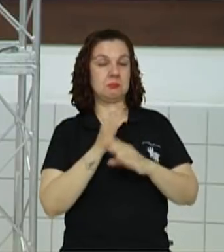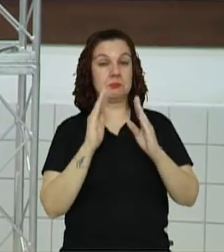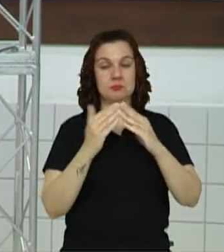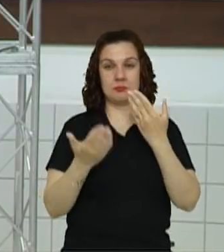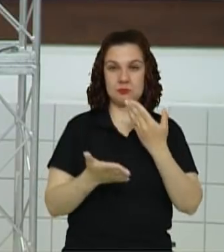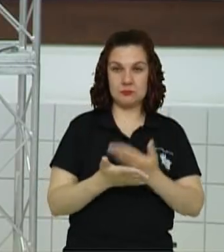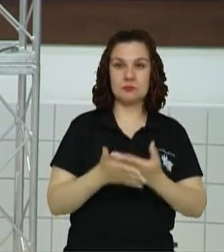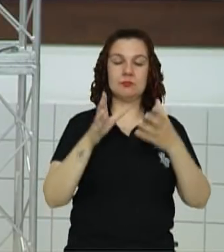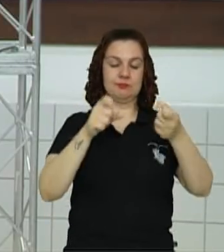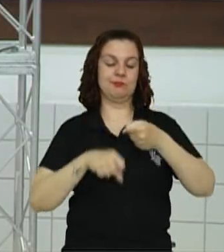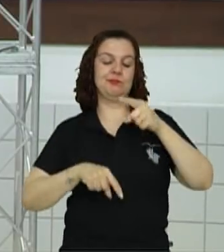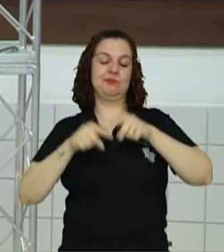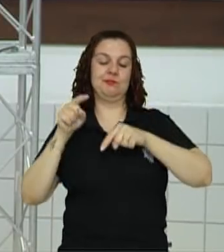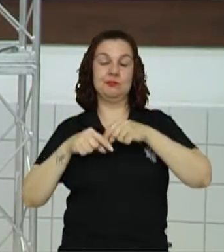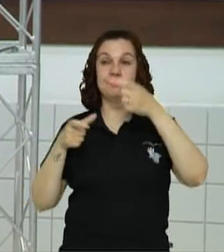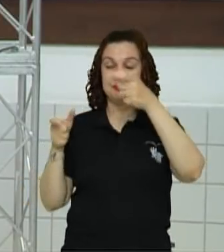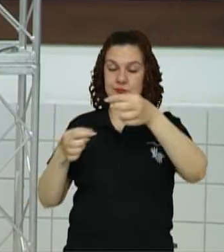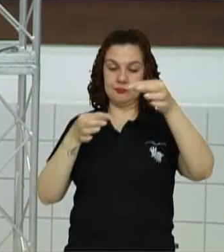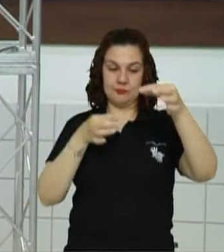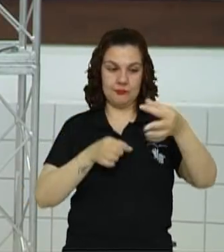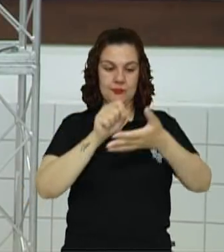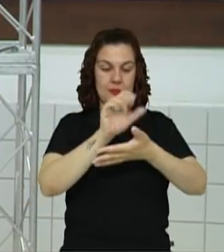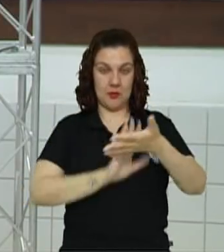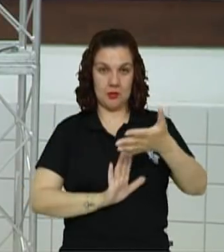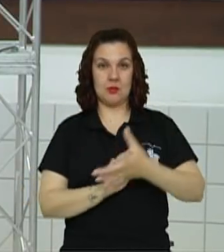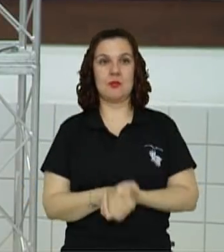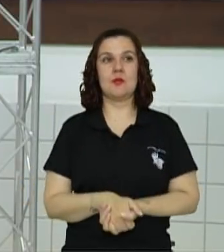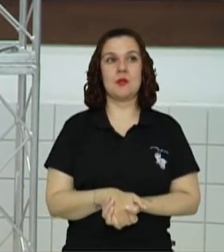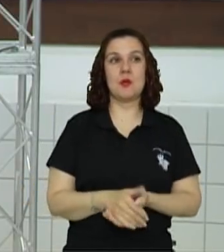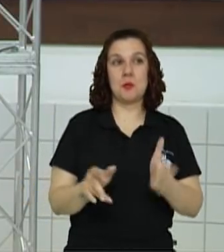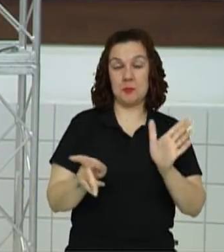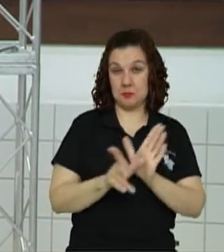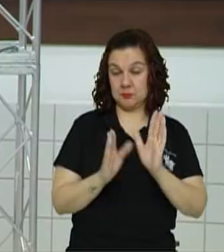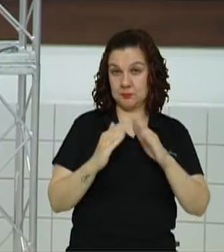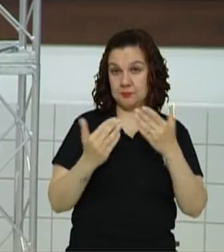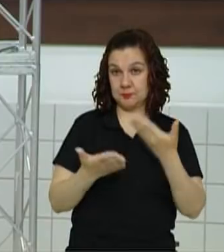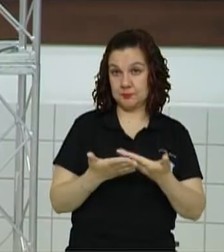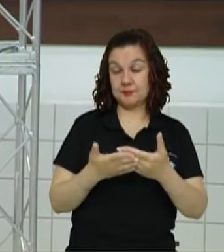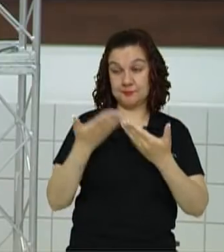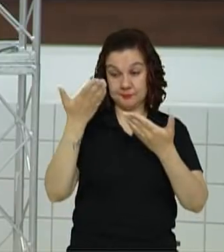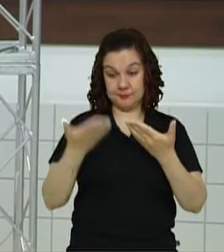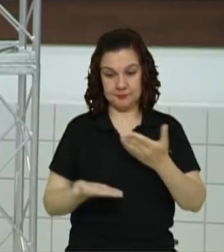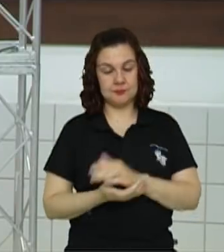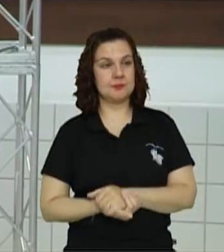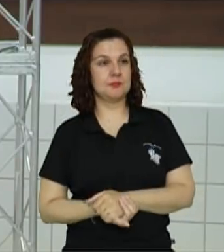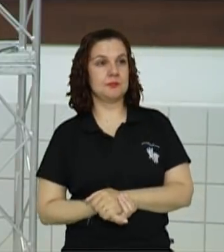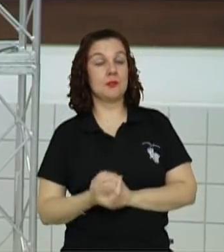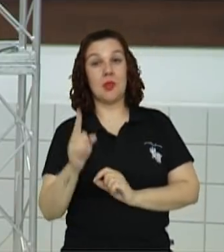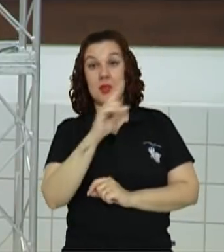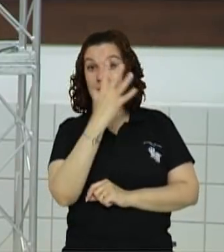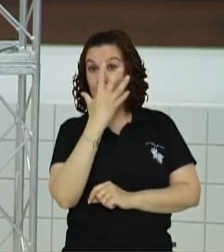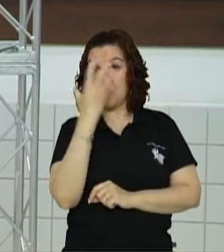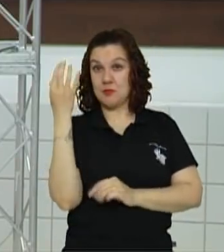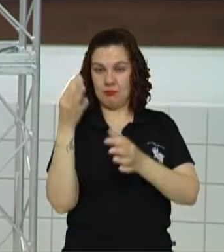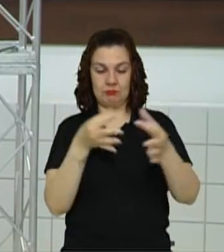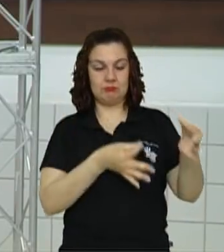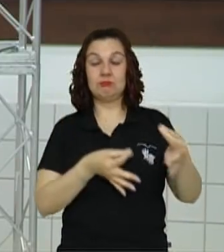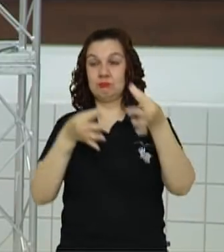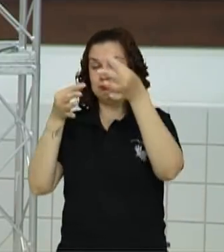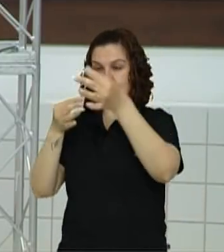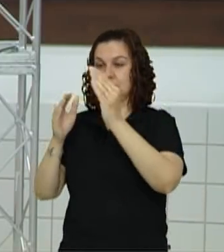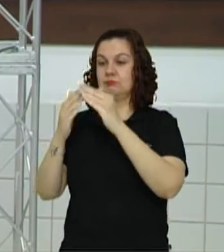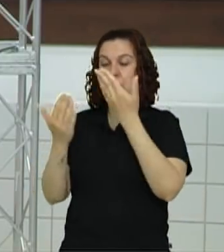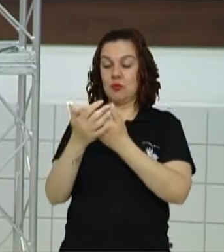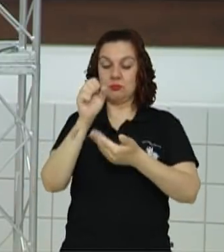escola, retire os materiais, realize atividades propostas também pela sua escola, neste caso, e não esqueça de devolver na escola,